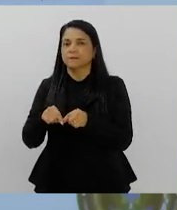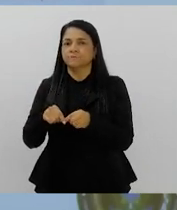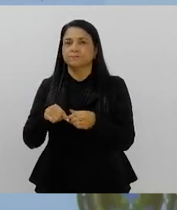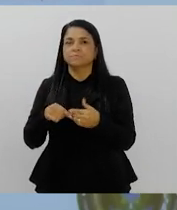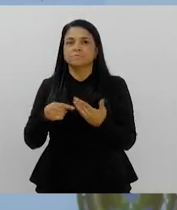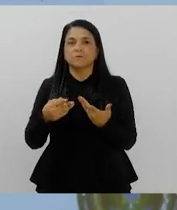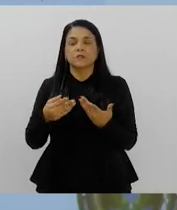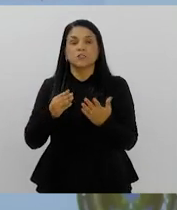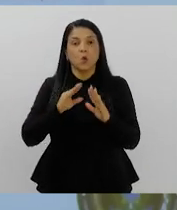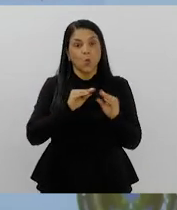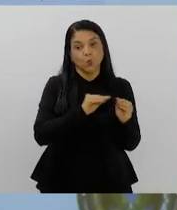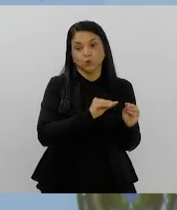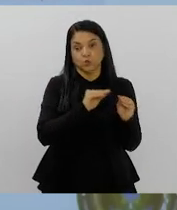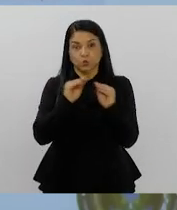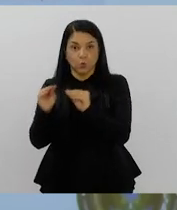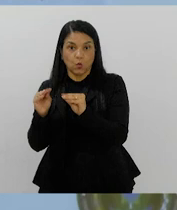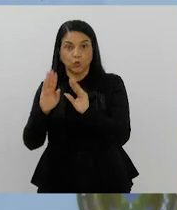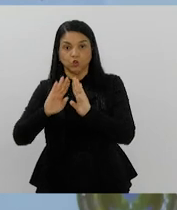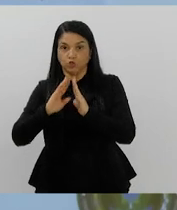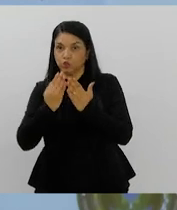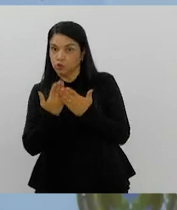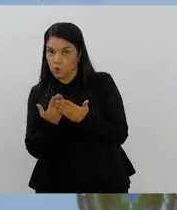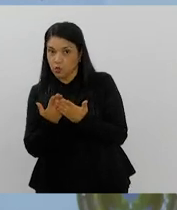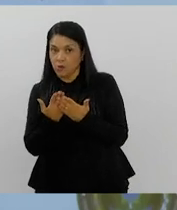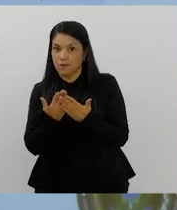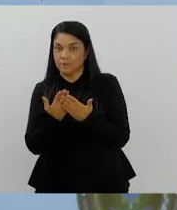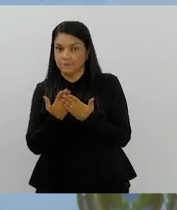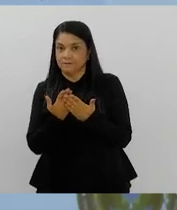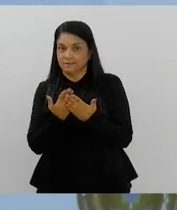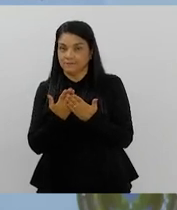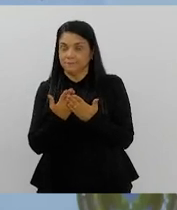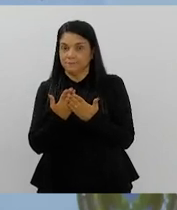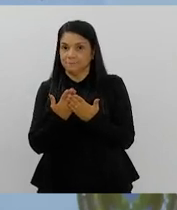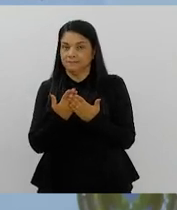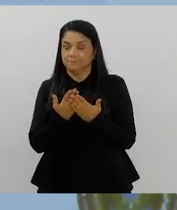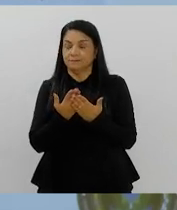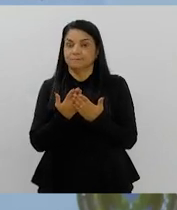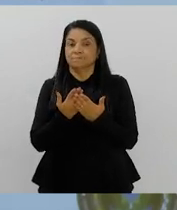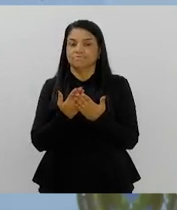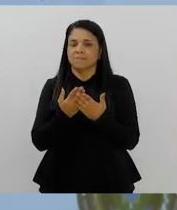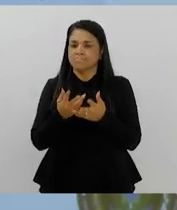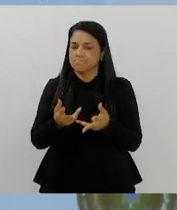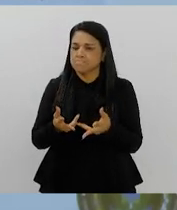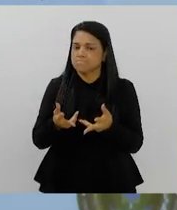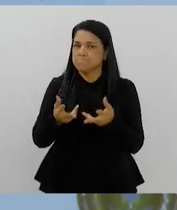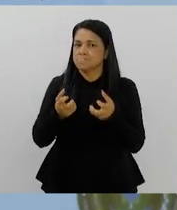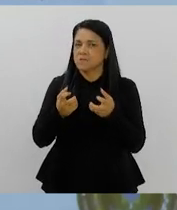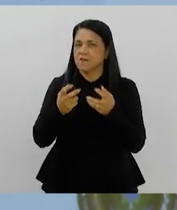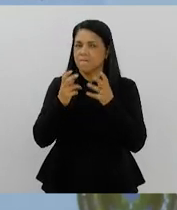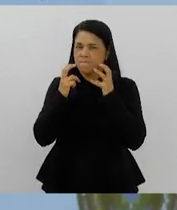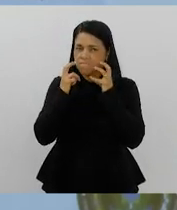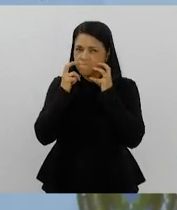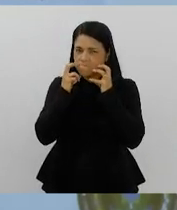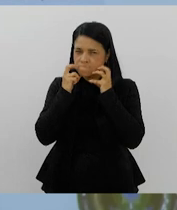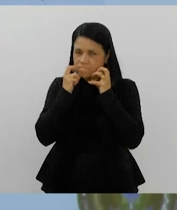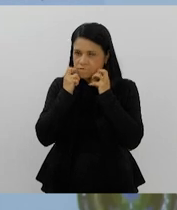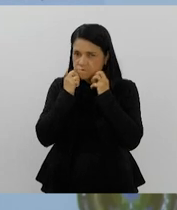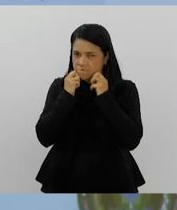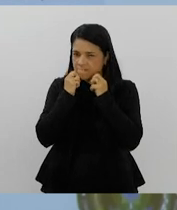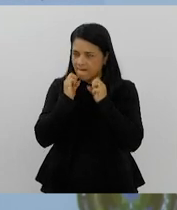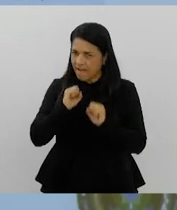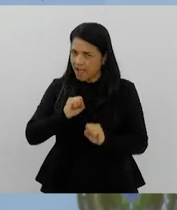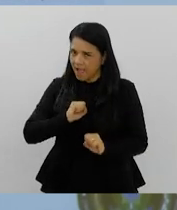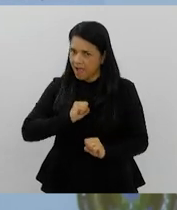trocados de escola. Enfim, isso deu para perceber que isso gerou uma frustração muito grande.